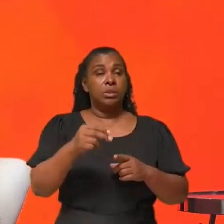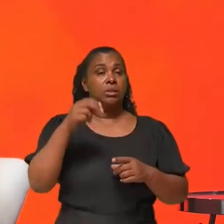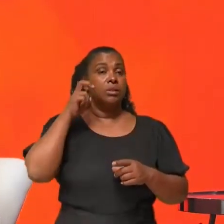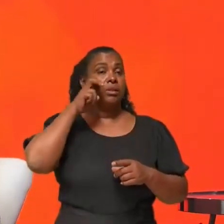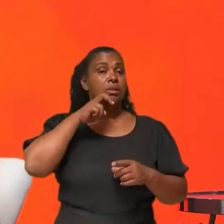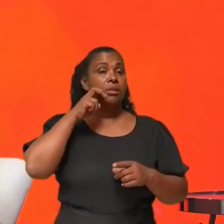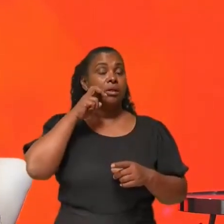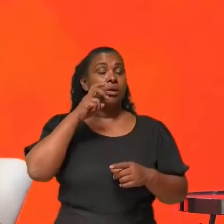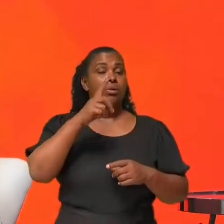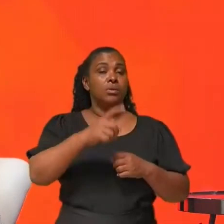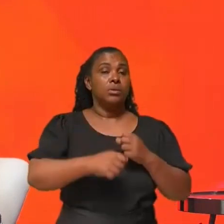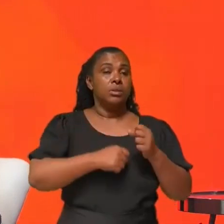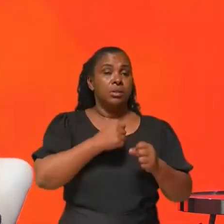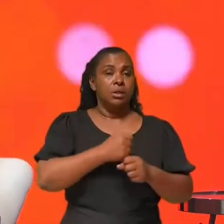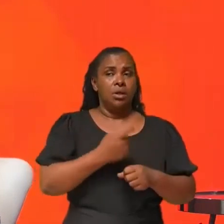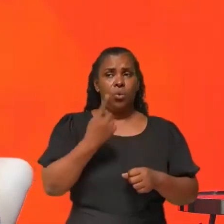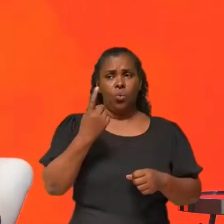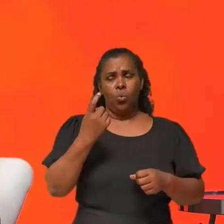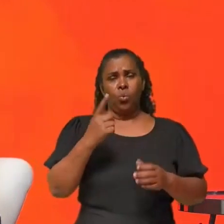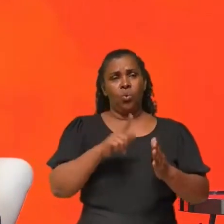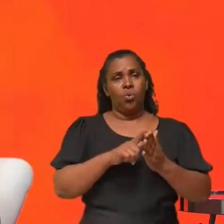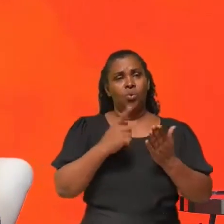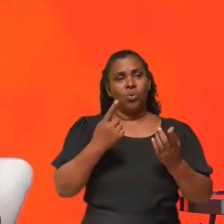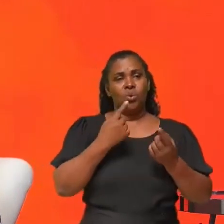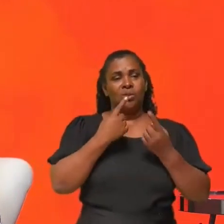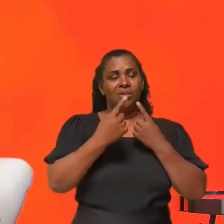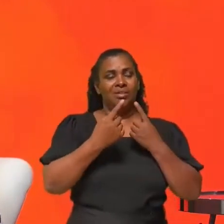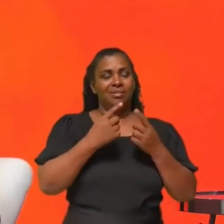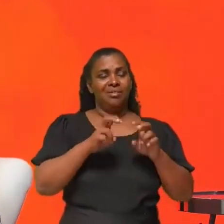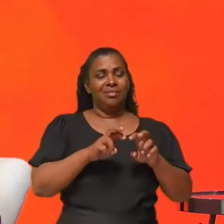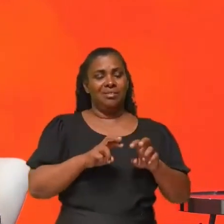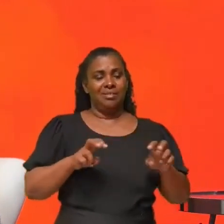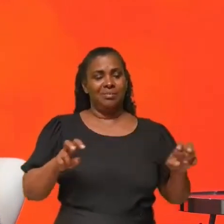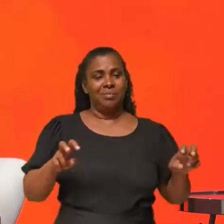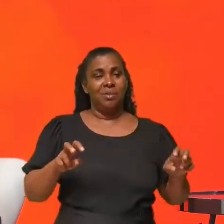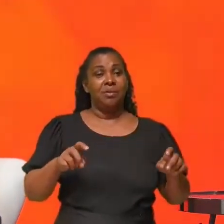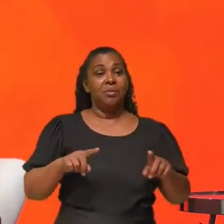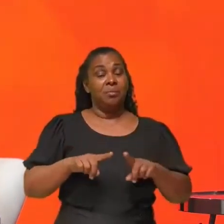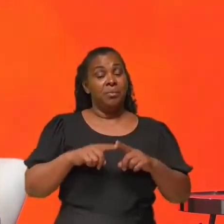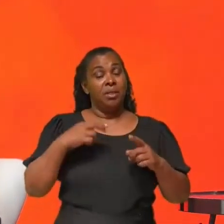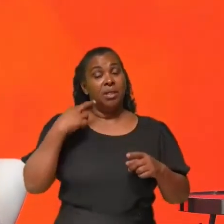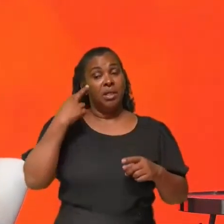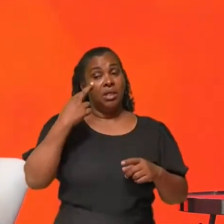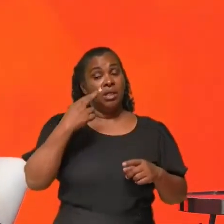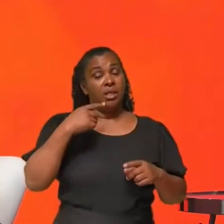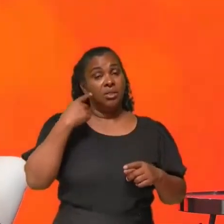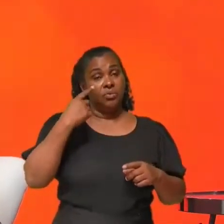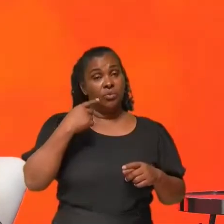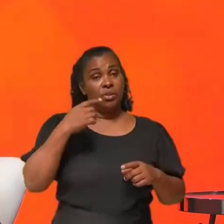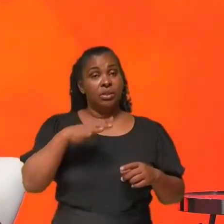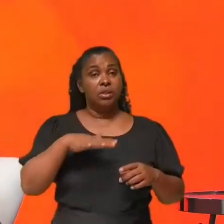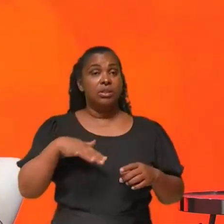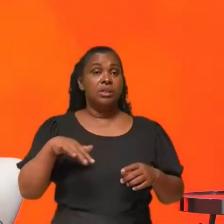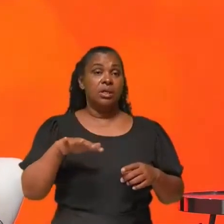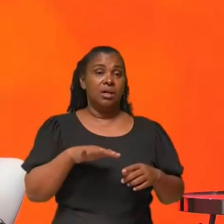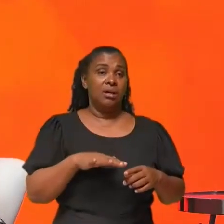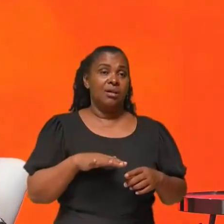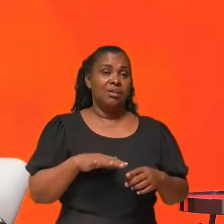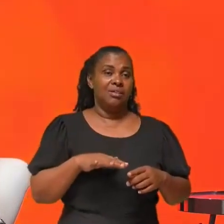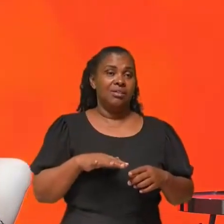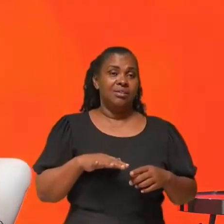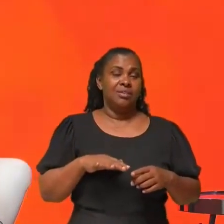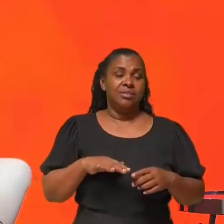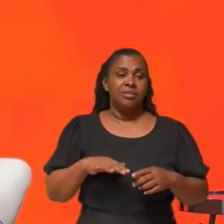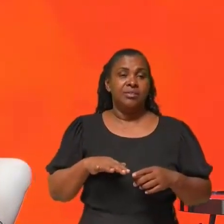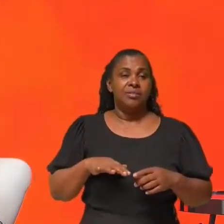jornalista aqui na mesa, né? Mas apesar de ser advogada, como área de... Oi? Não, publicitária não.